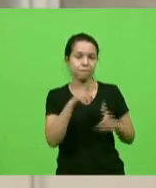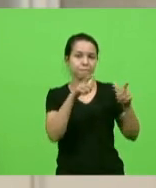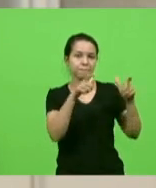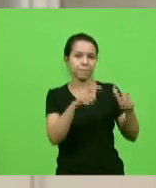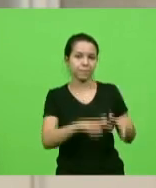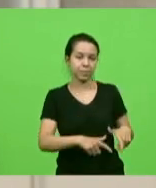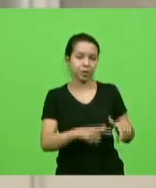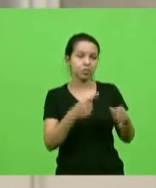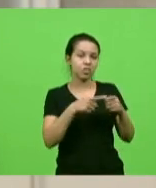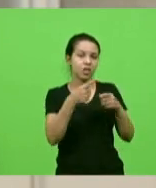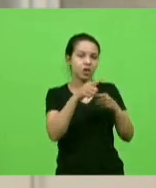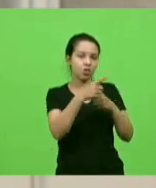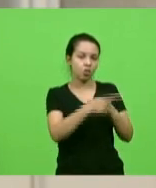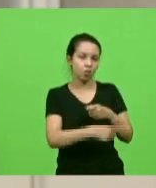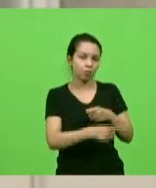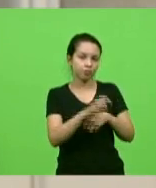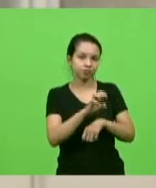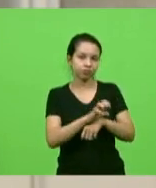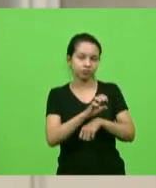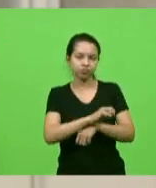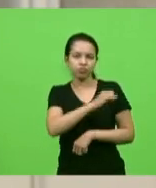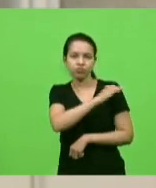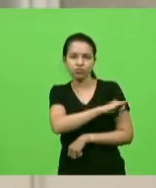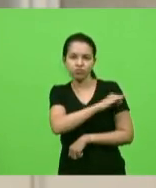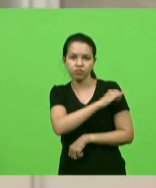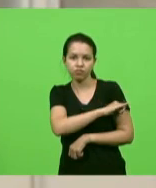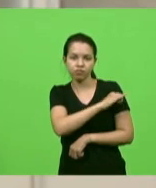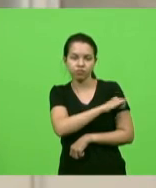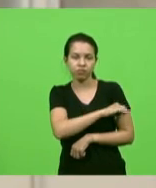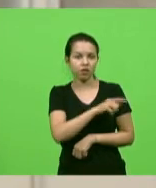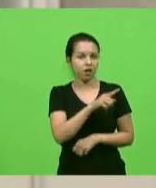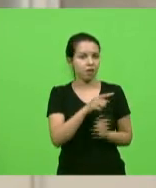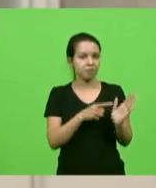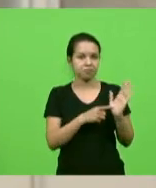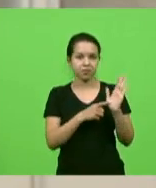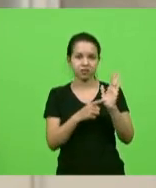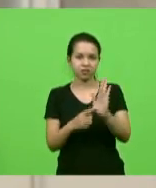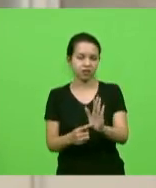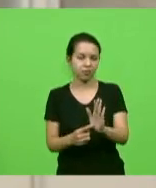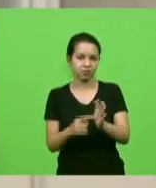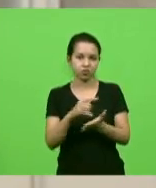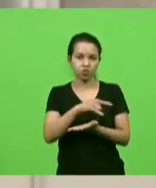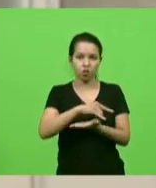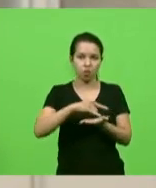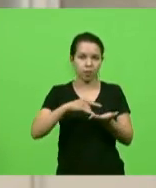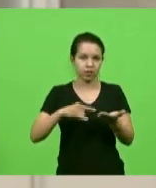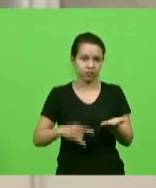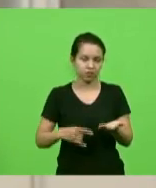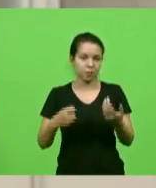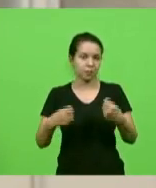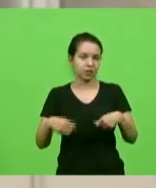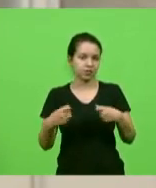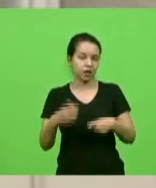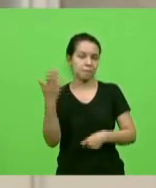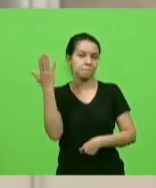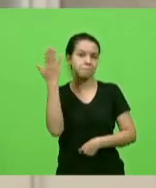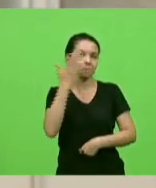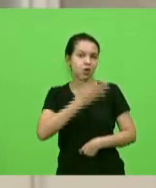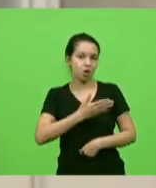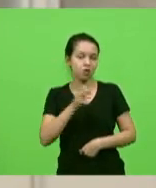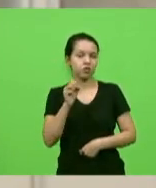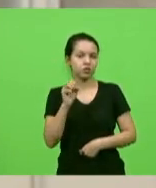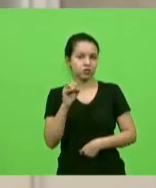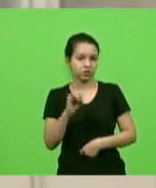interior do Estado do Rio de Janeiro à qual se quer apresentar a documentação necessária para comprovar